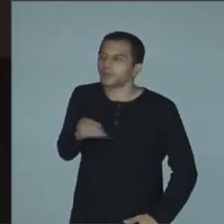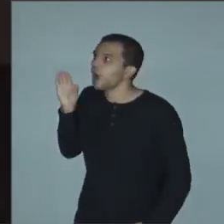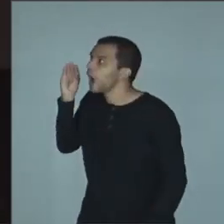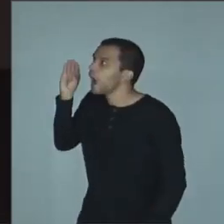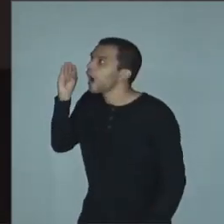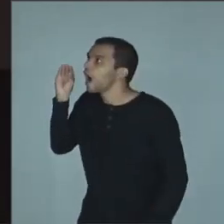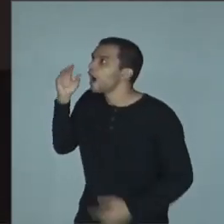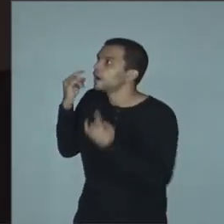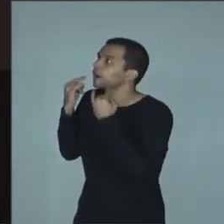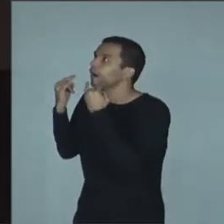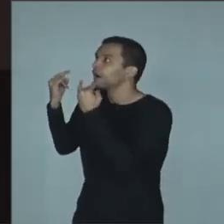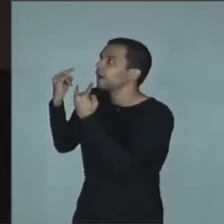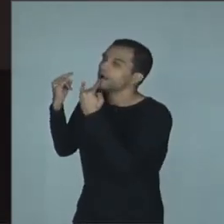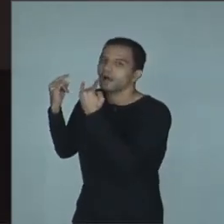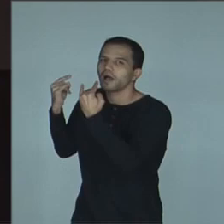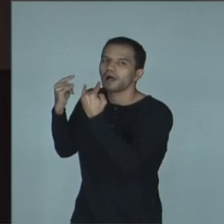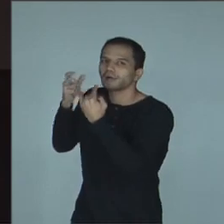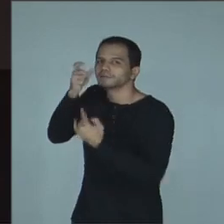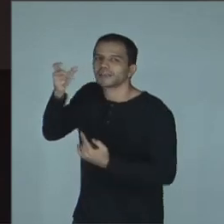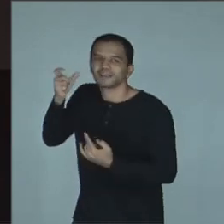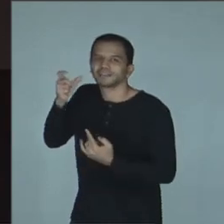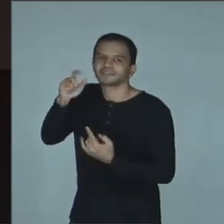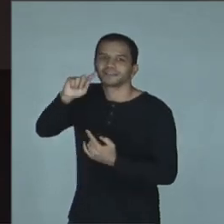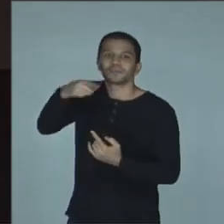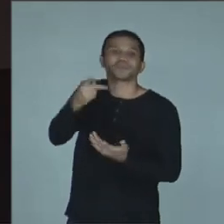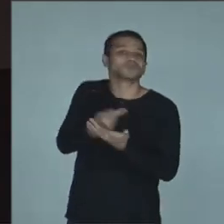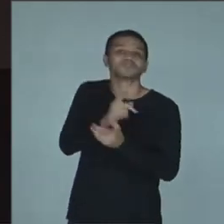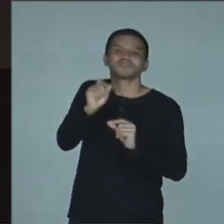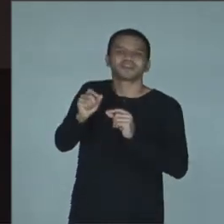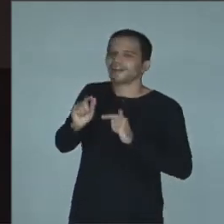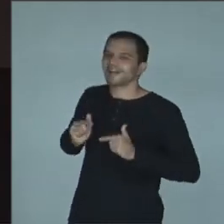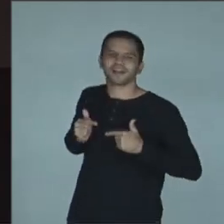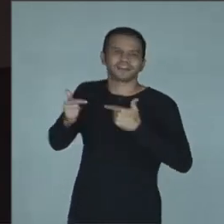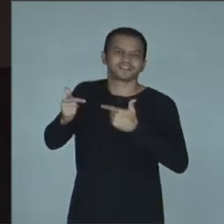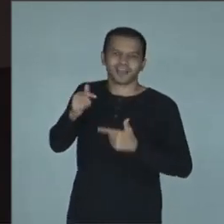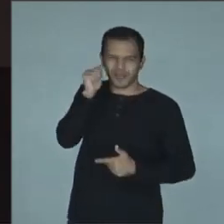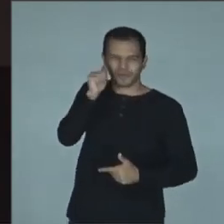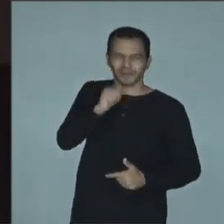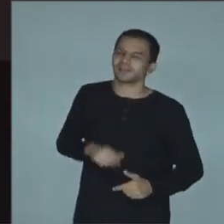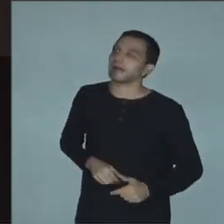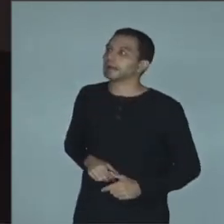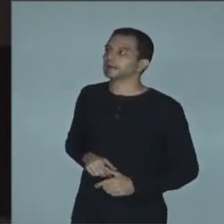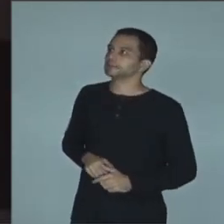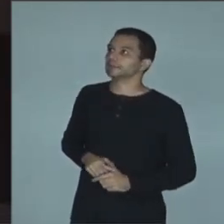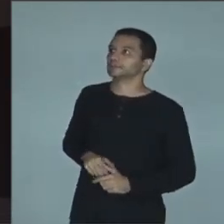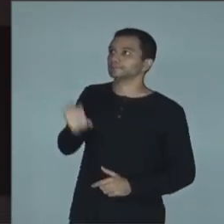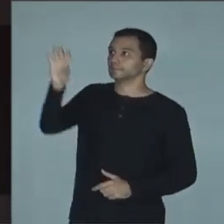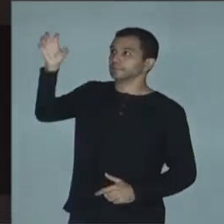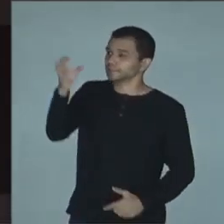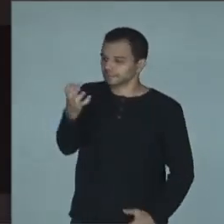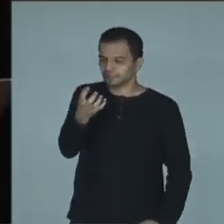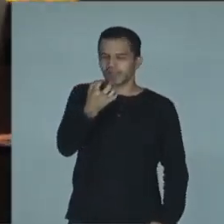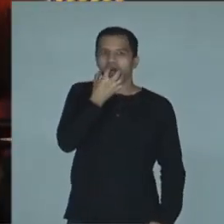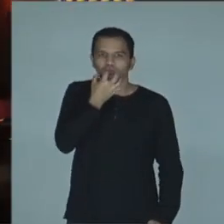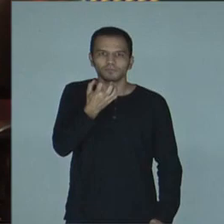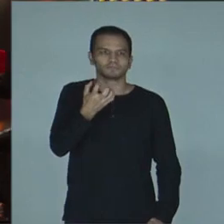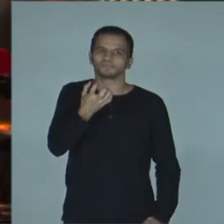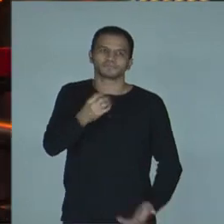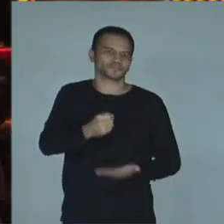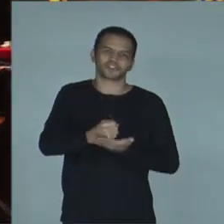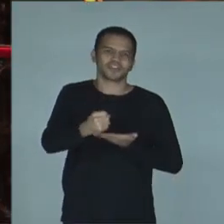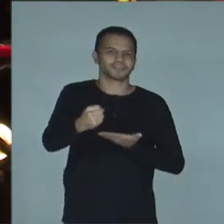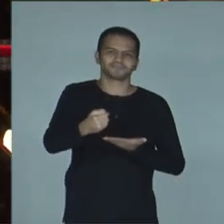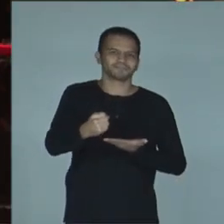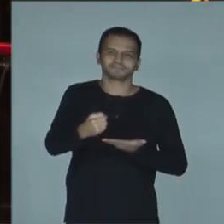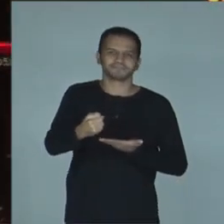aí houve um interesse aí chegou a ação ela pega o fruto e come é assim se